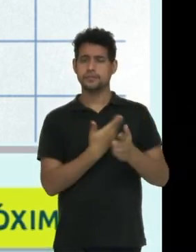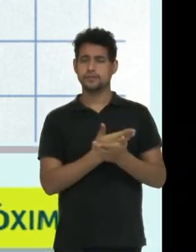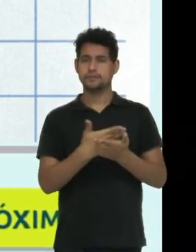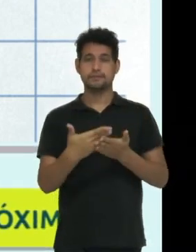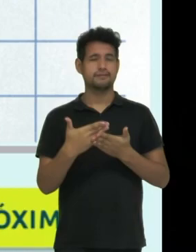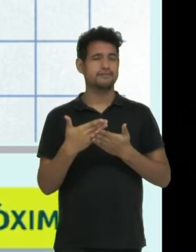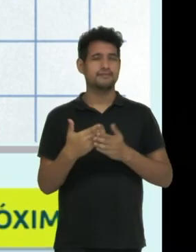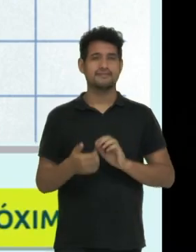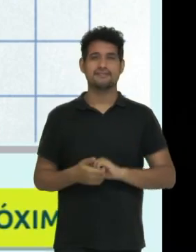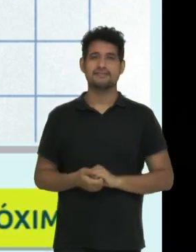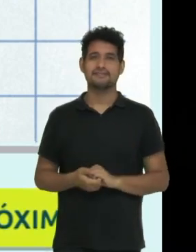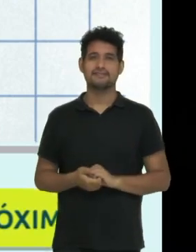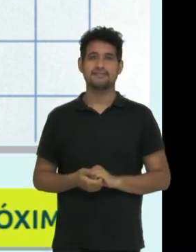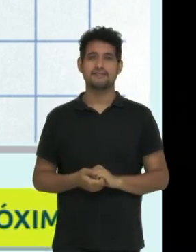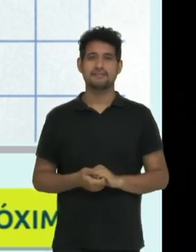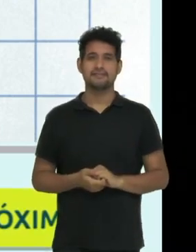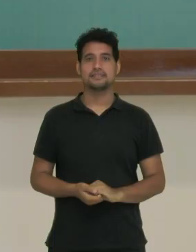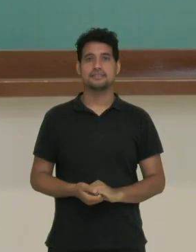pouquinho?